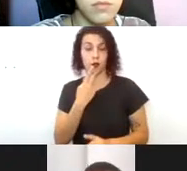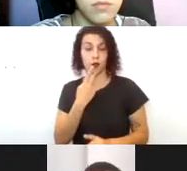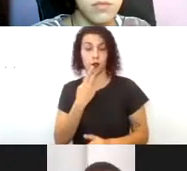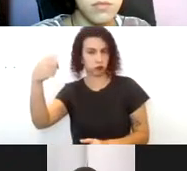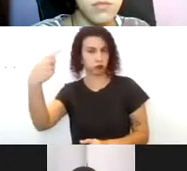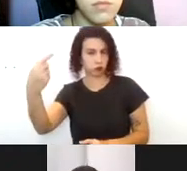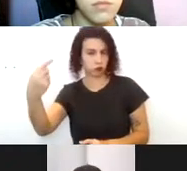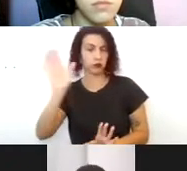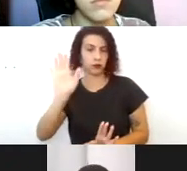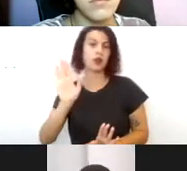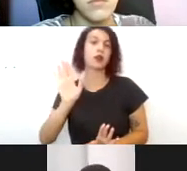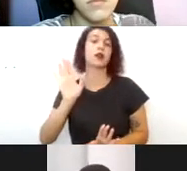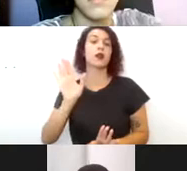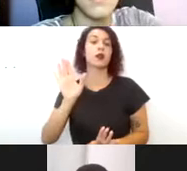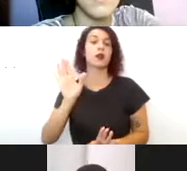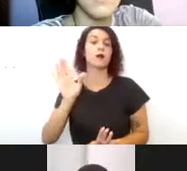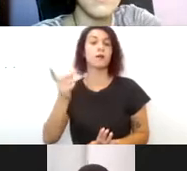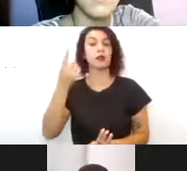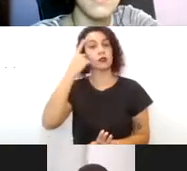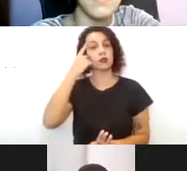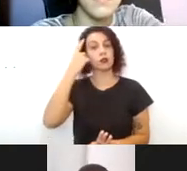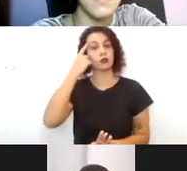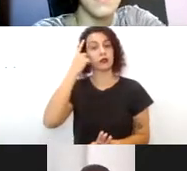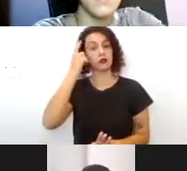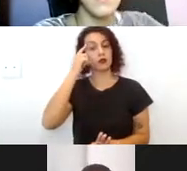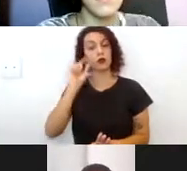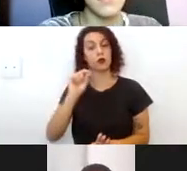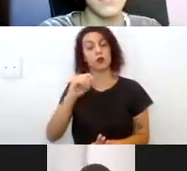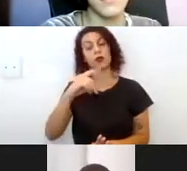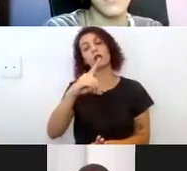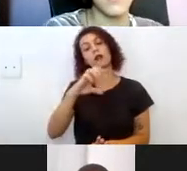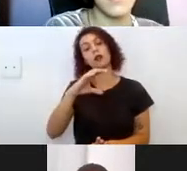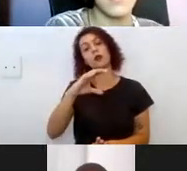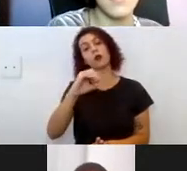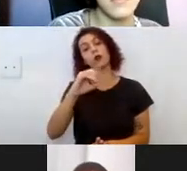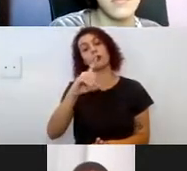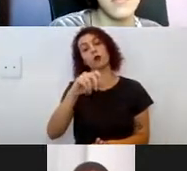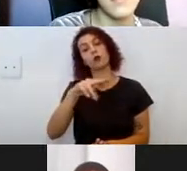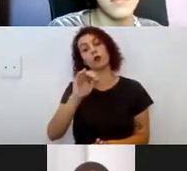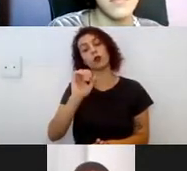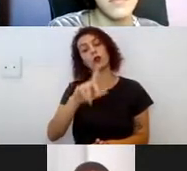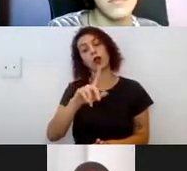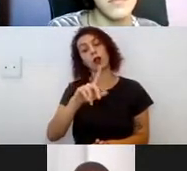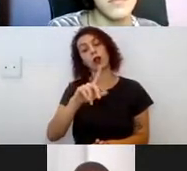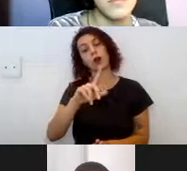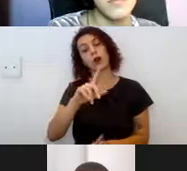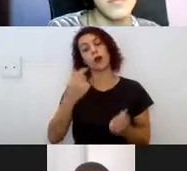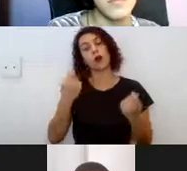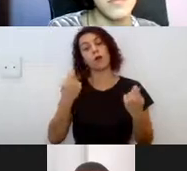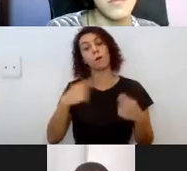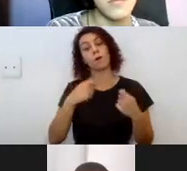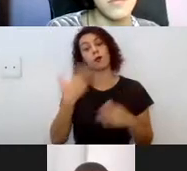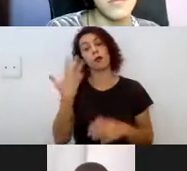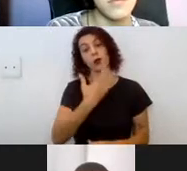frente a gente poder pensar em de colonial e a gente precisa ouvir a música da